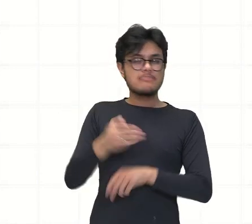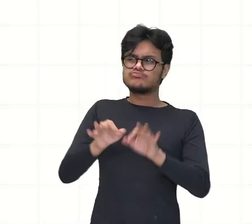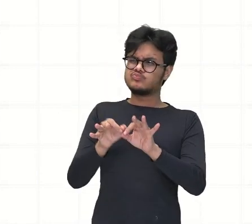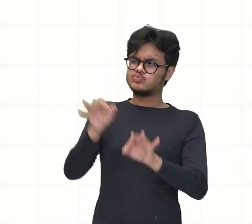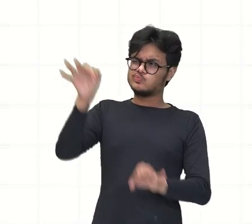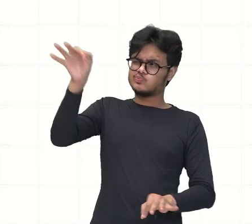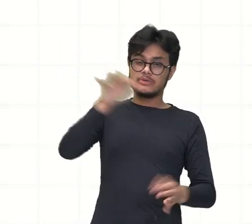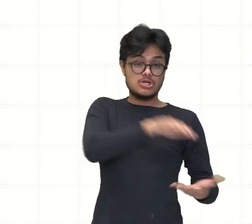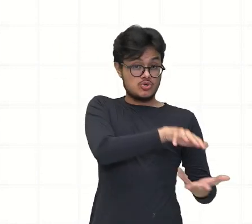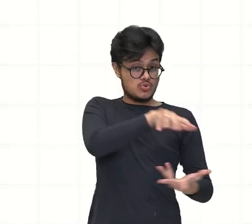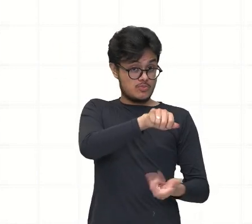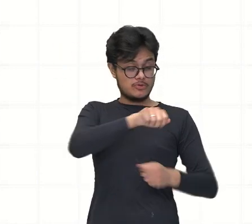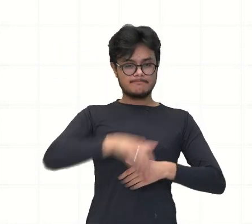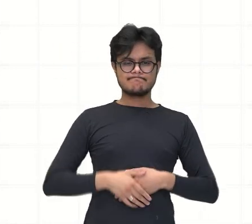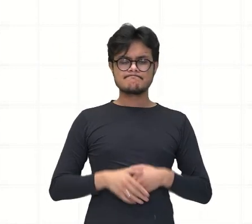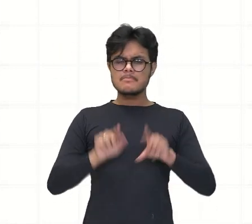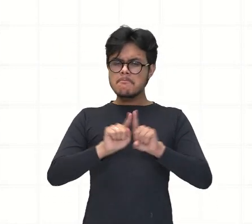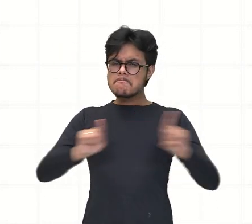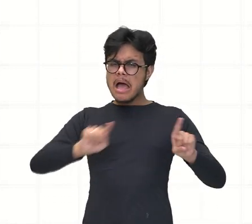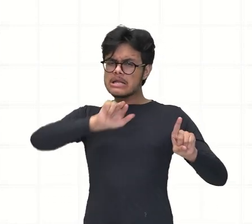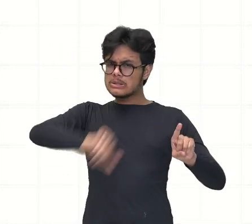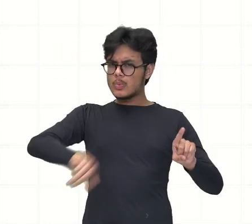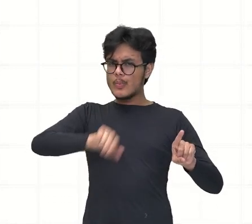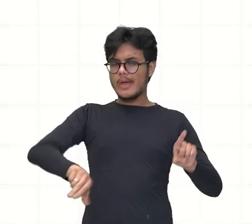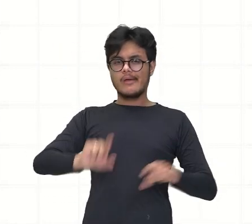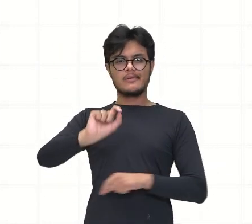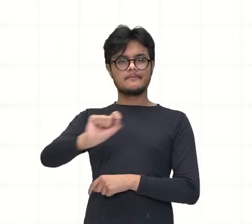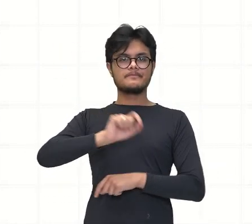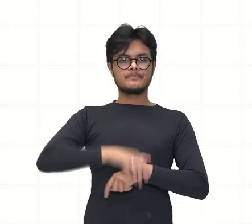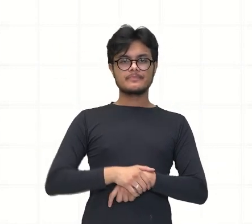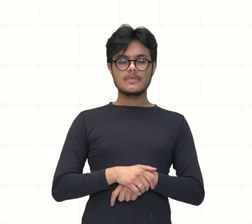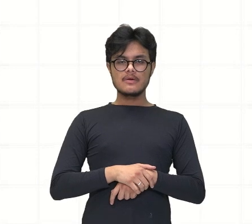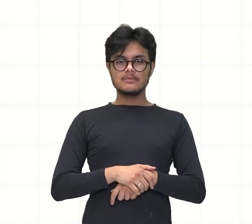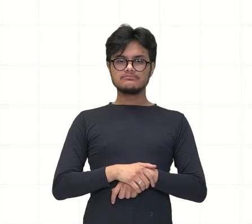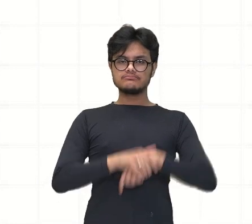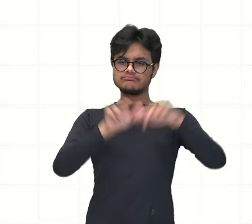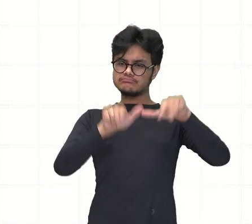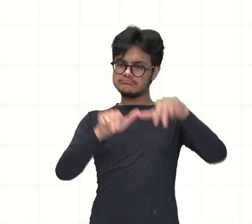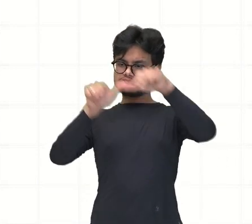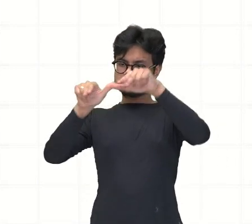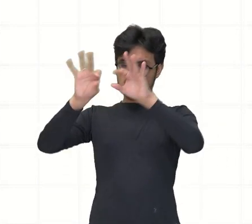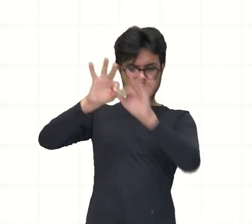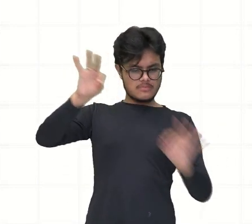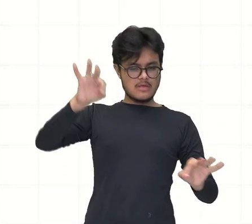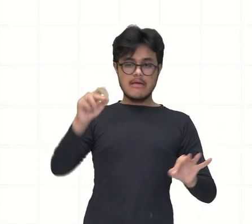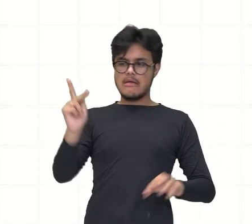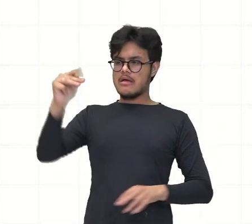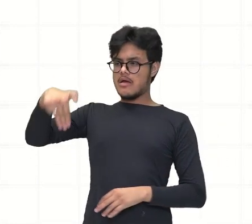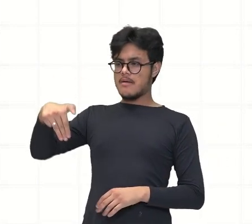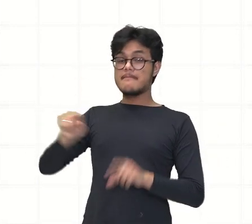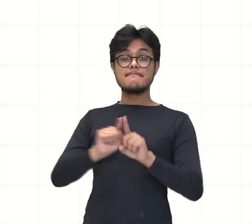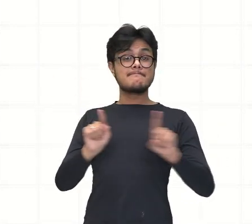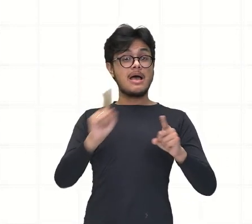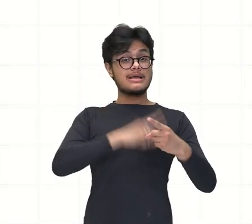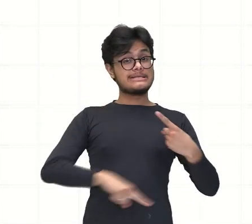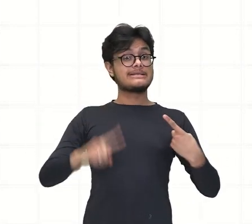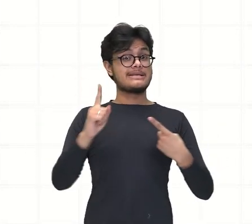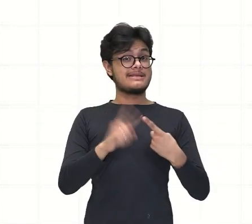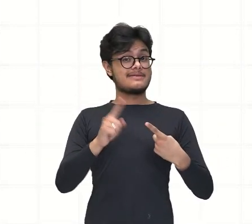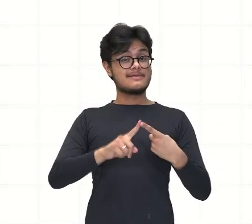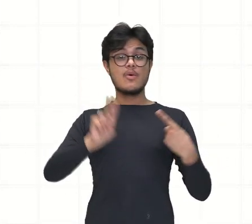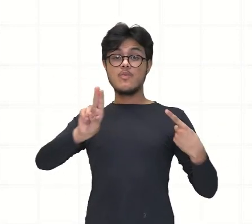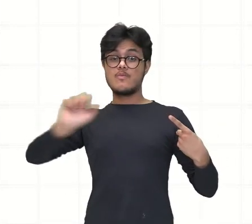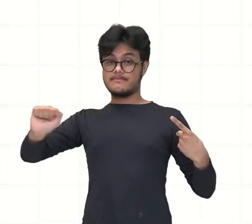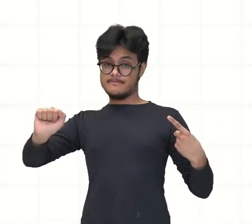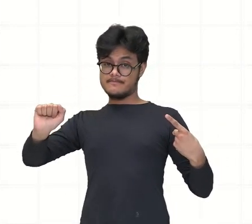de quilômetros. Só que ele não quer essa distância em quilômetros, ele quer essa distância